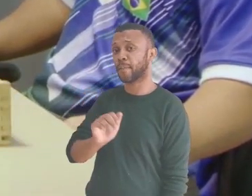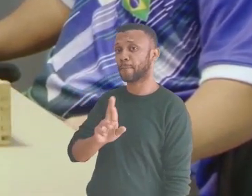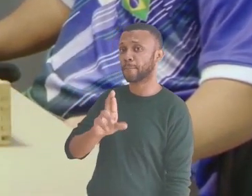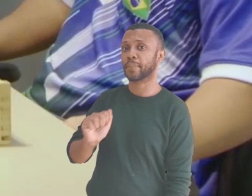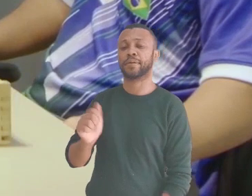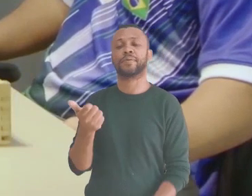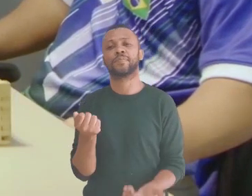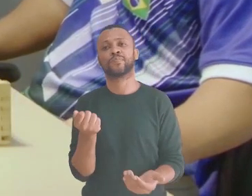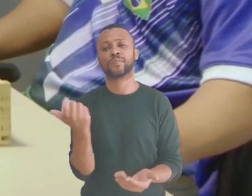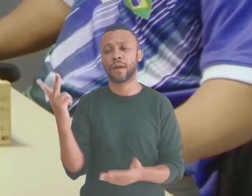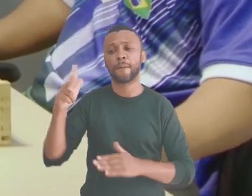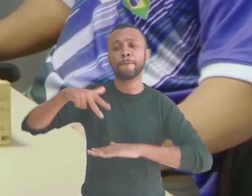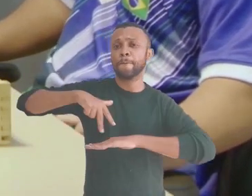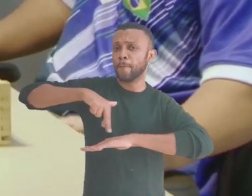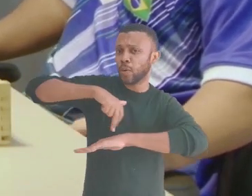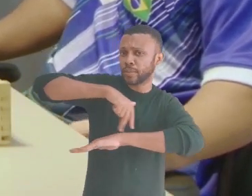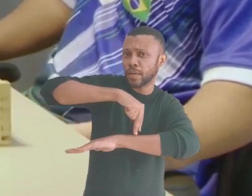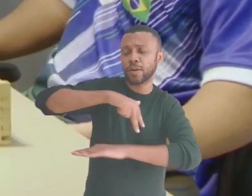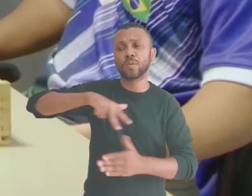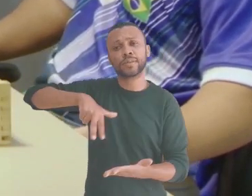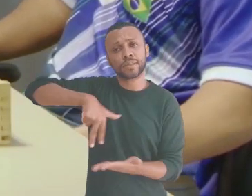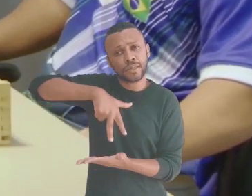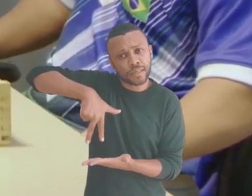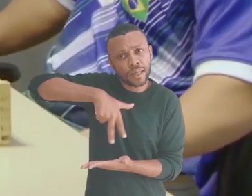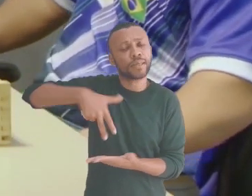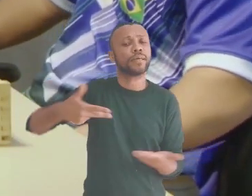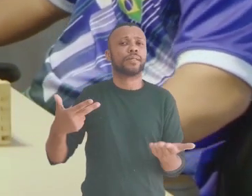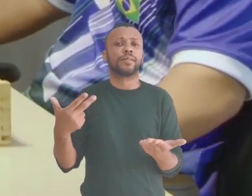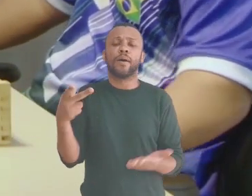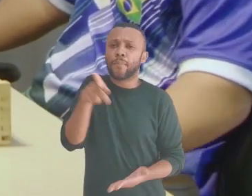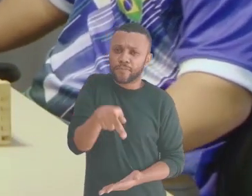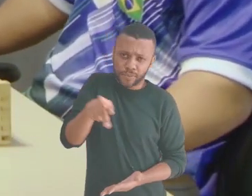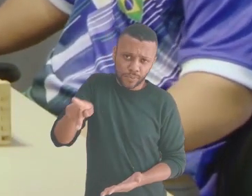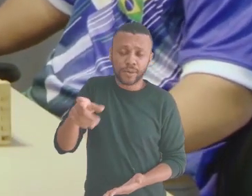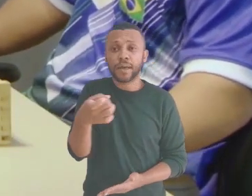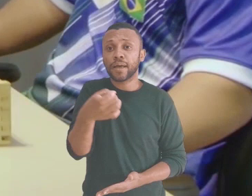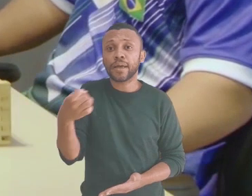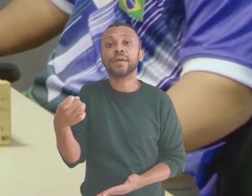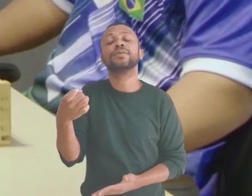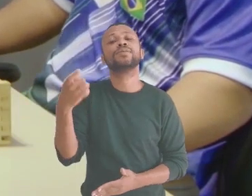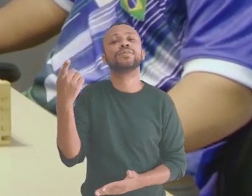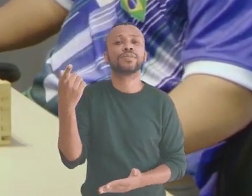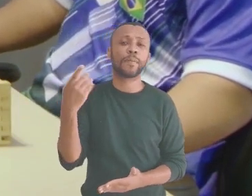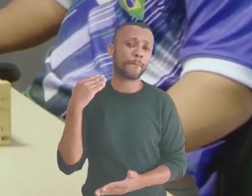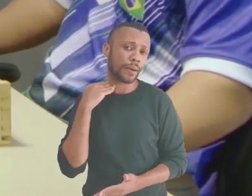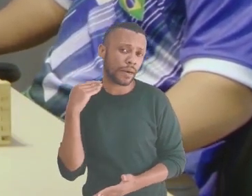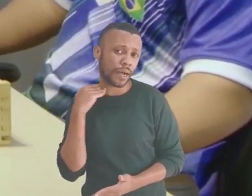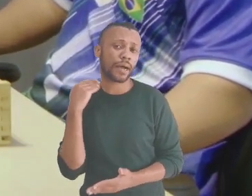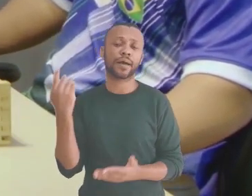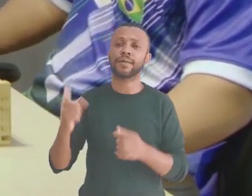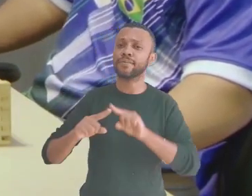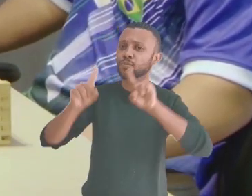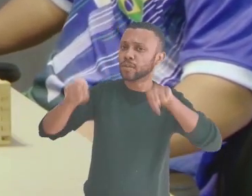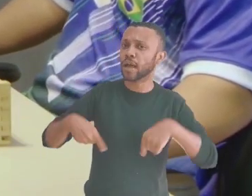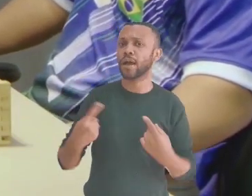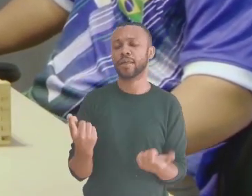musa, rainha de destaque, dançarina, professora, ex-bancária, ex-guia de turismo e recepcionista, e participou